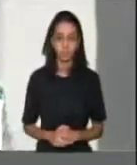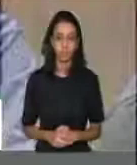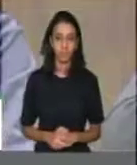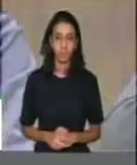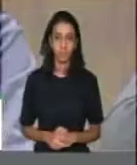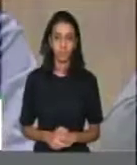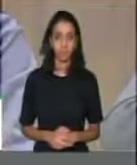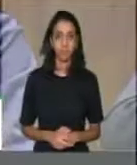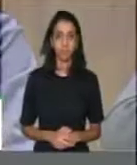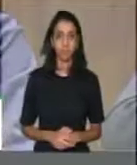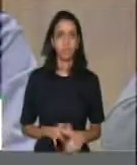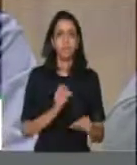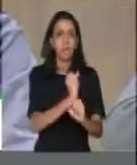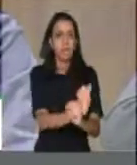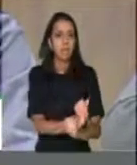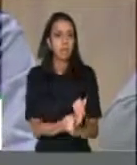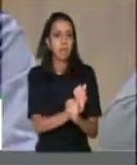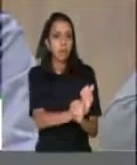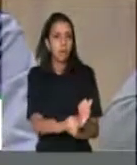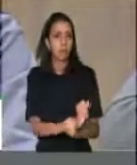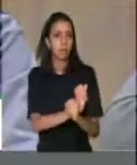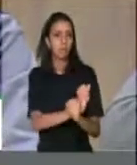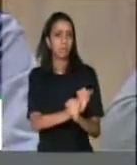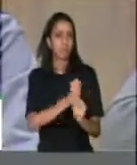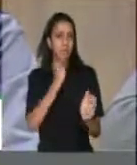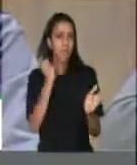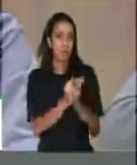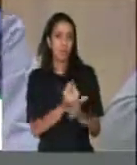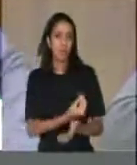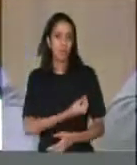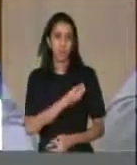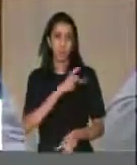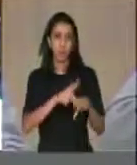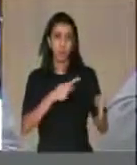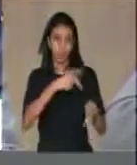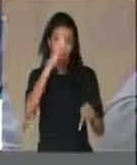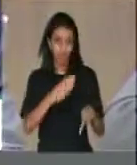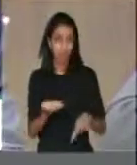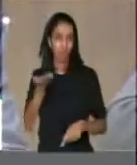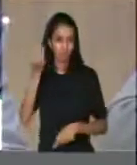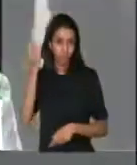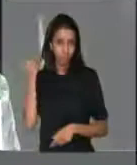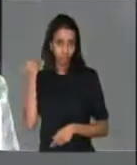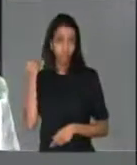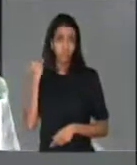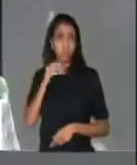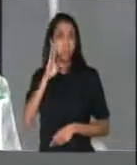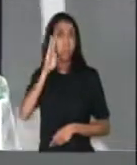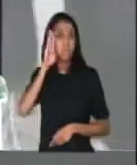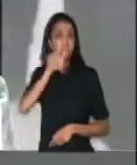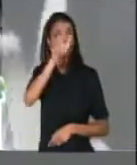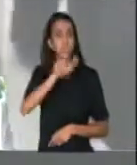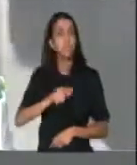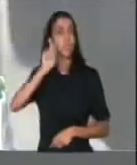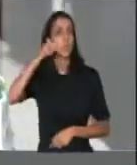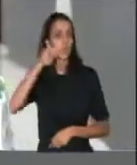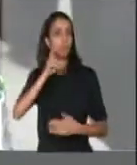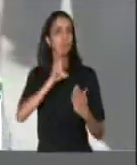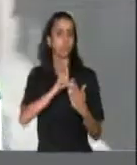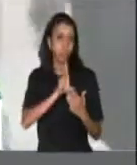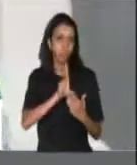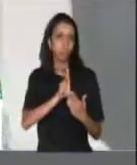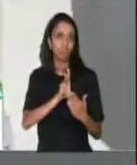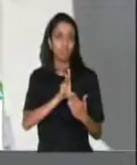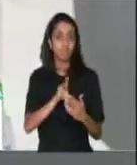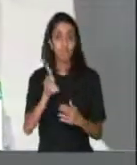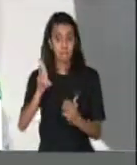A escravidão que marcou a vida do povo brasileiro e principalmente do negro e do indígena.